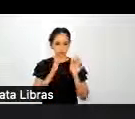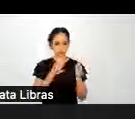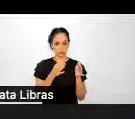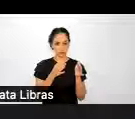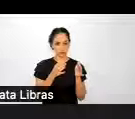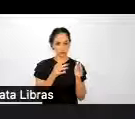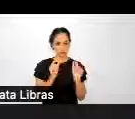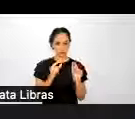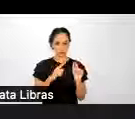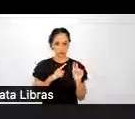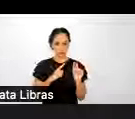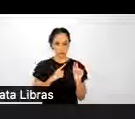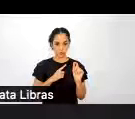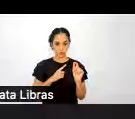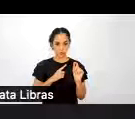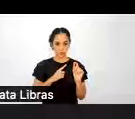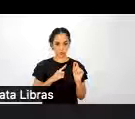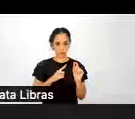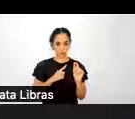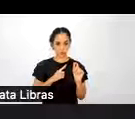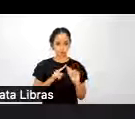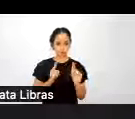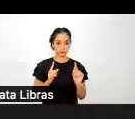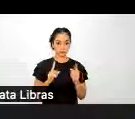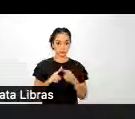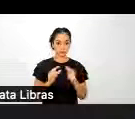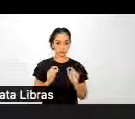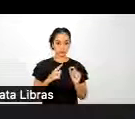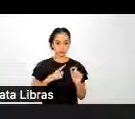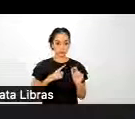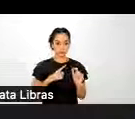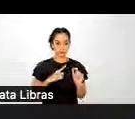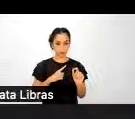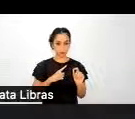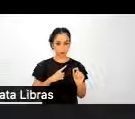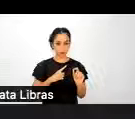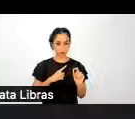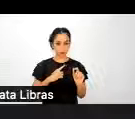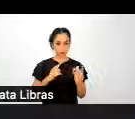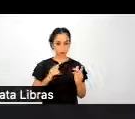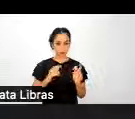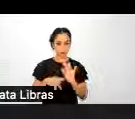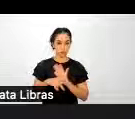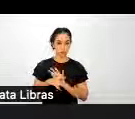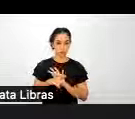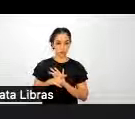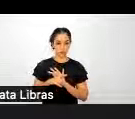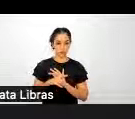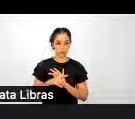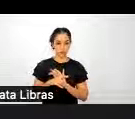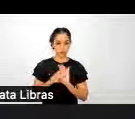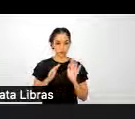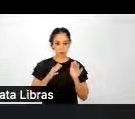que elas tinham em comum, mas o que elas tinham de identidade, de algo específico,